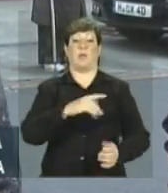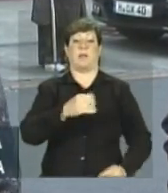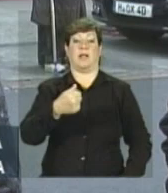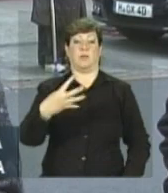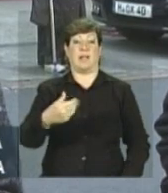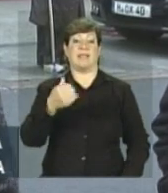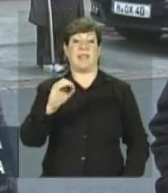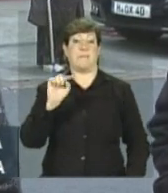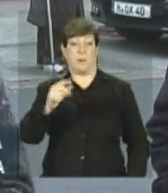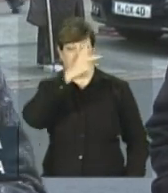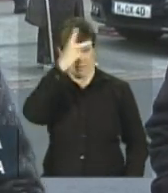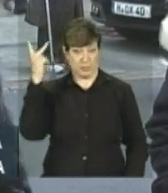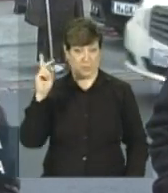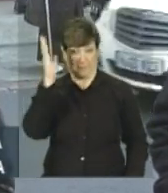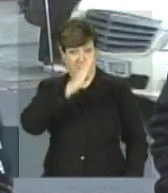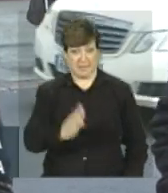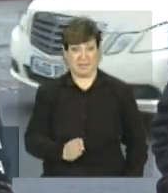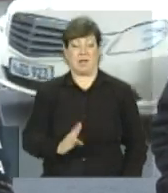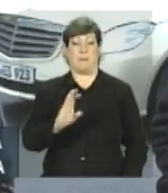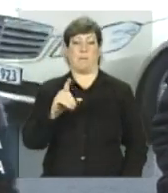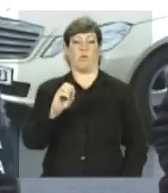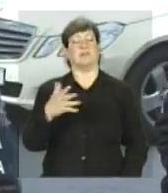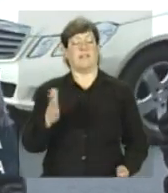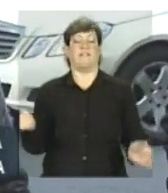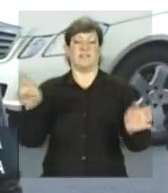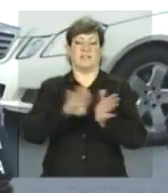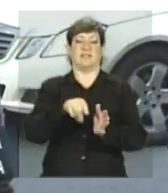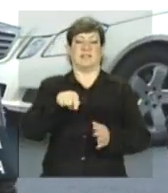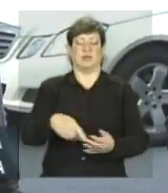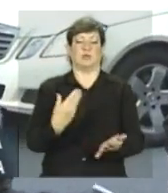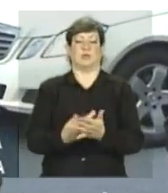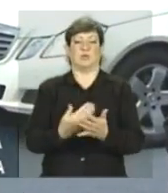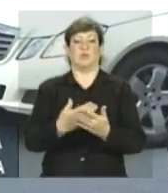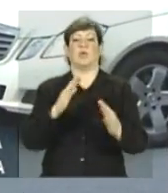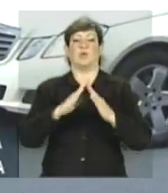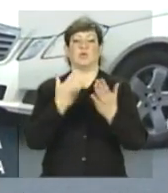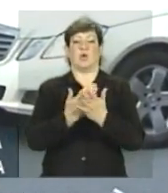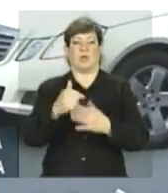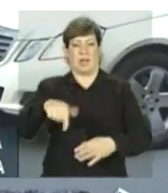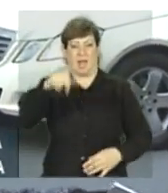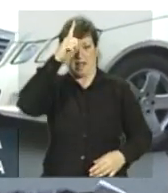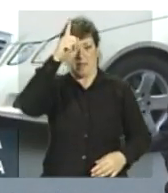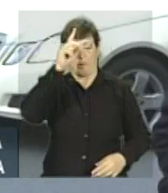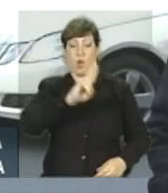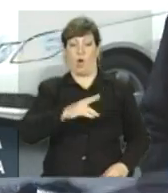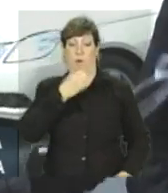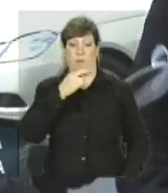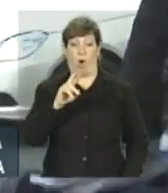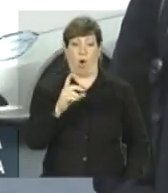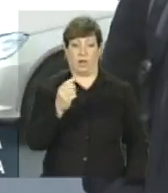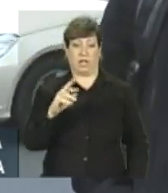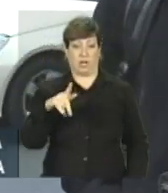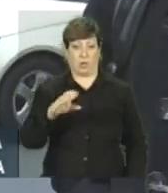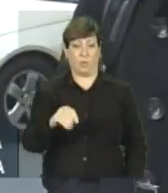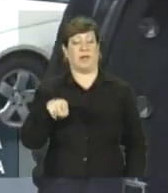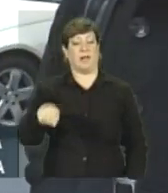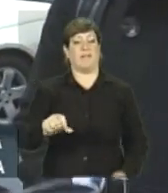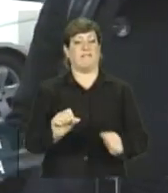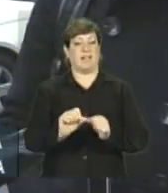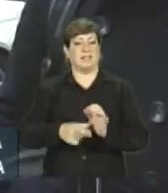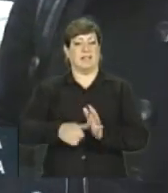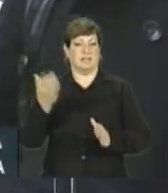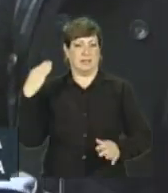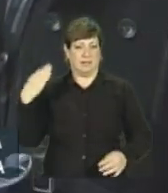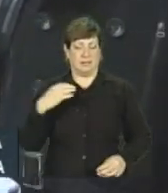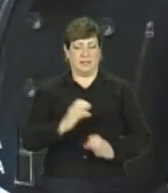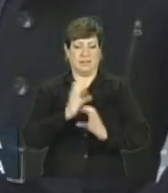mil bolsistas brasileiros devem vir estudar aqui em instituições alemãs. É o caso de Rodrigo Long, que fazia engenharia